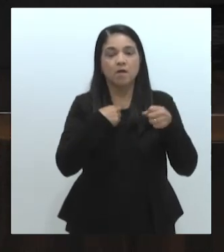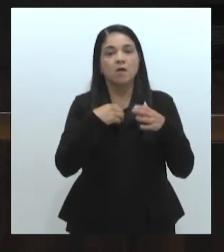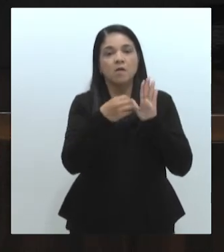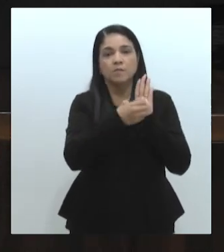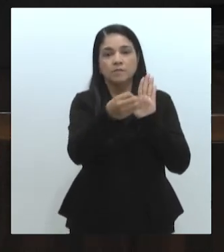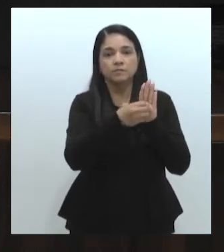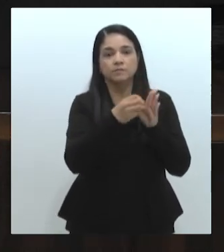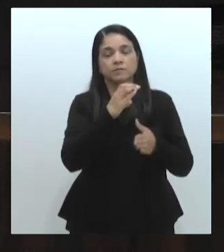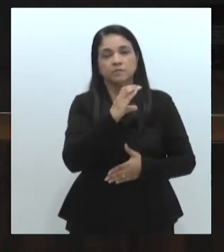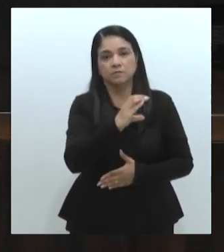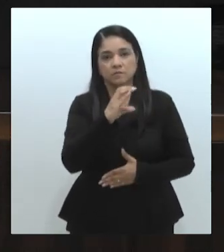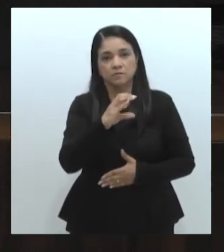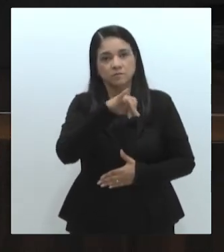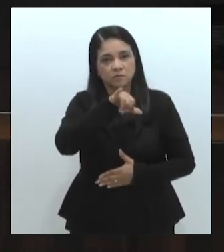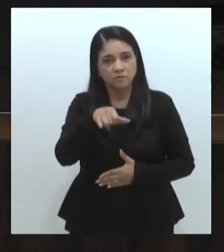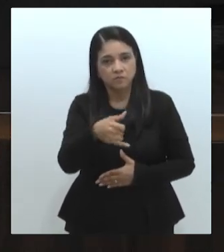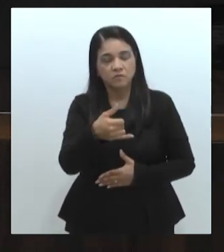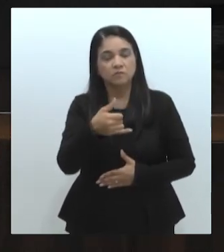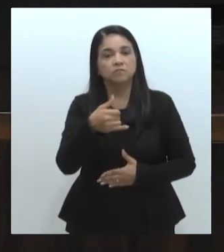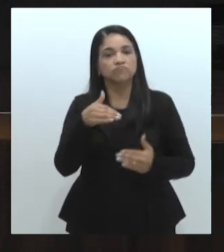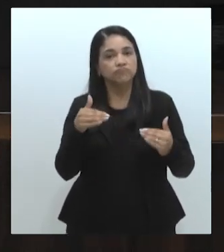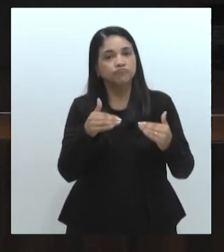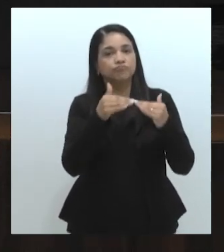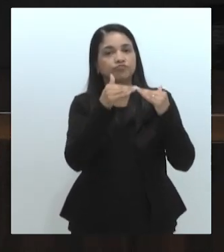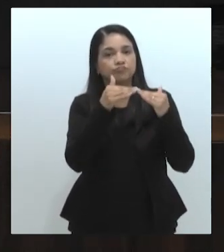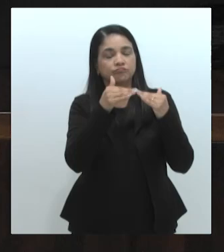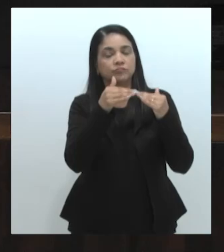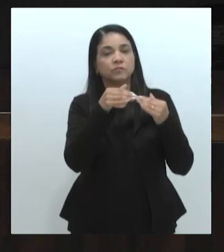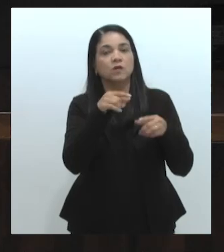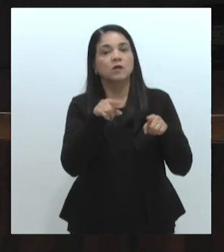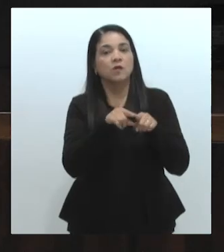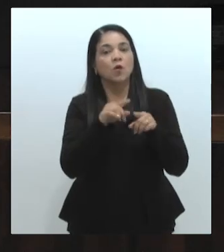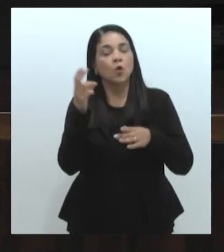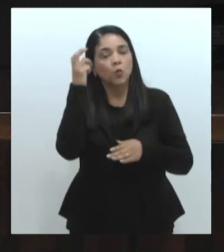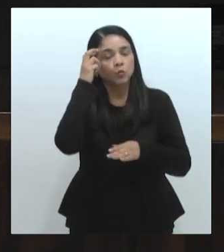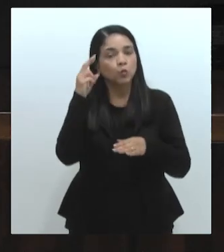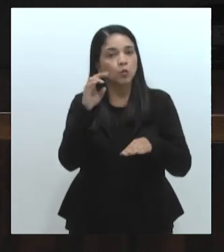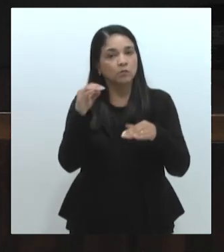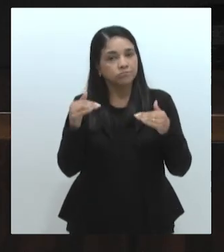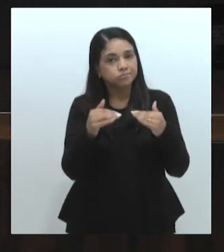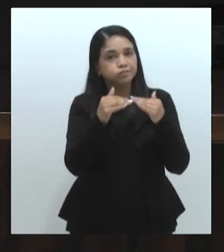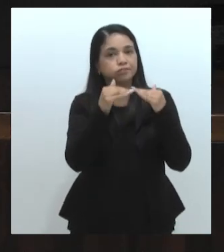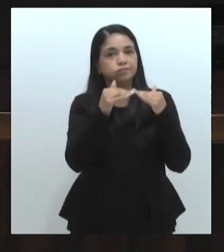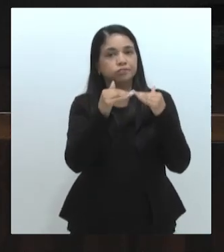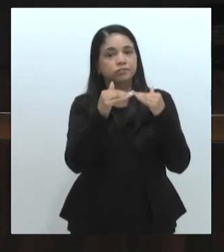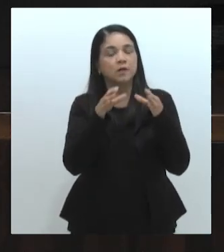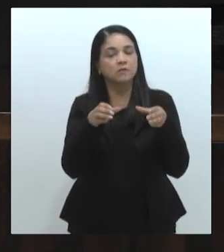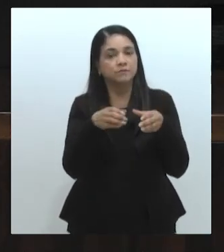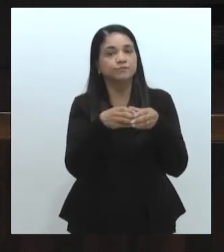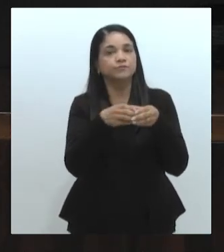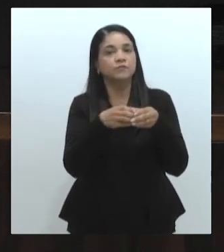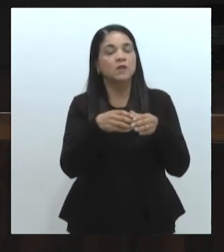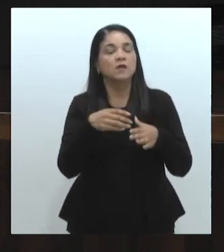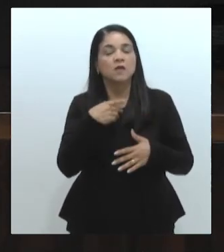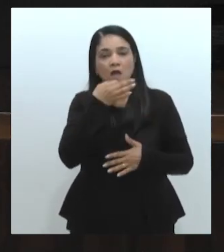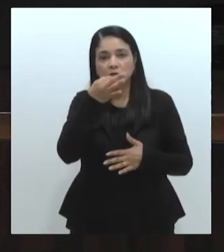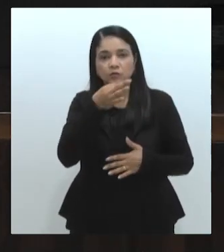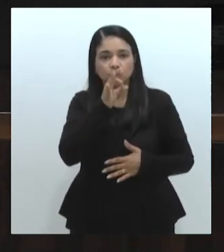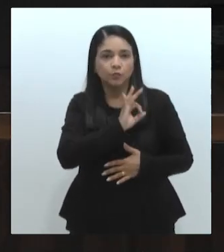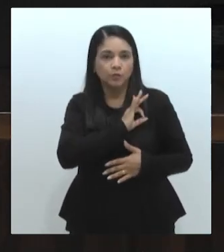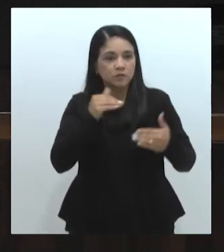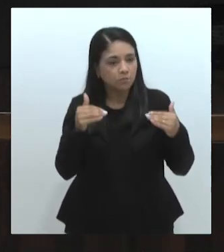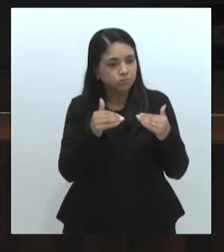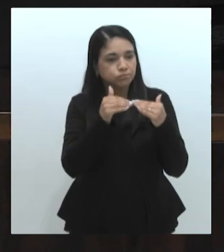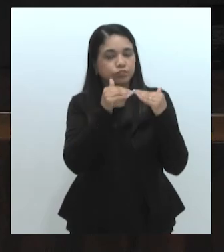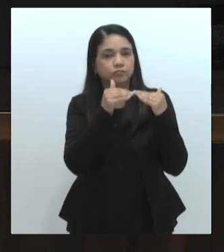comissões Constituição e Justiça pela Juridicidade, de Cultura favorável, de Segurança Pública e Assuntos de Polícia favorável.